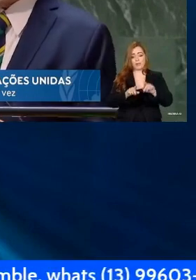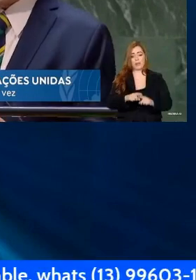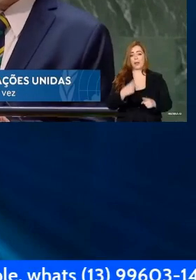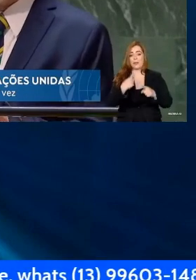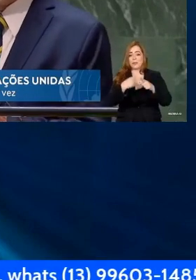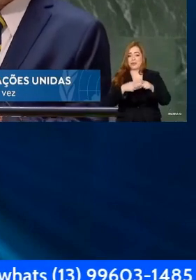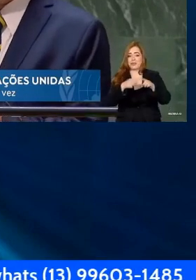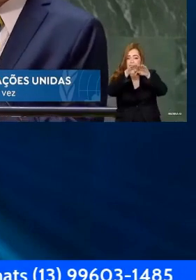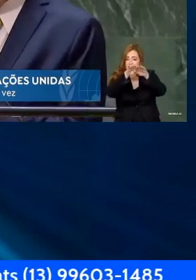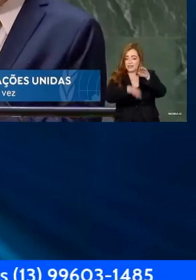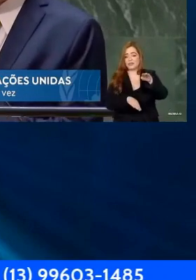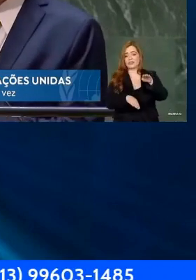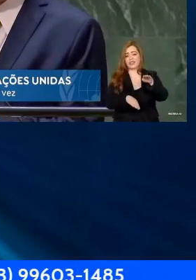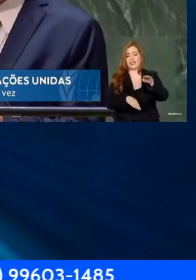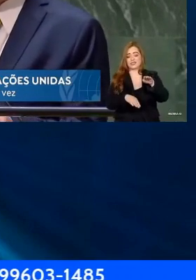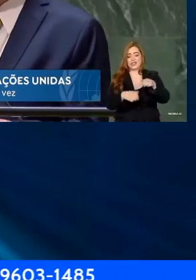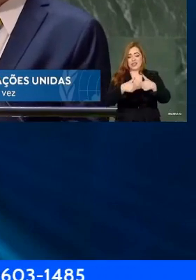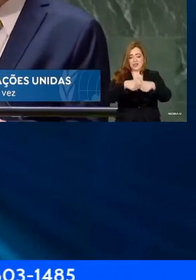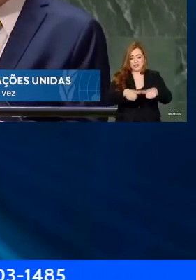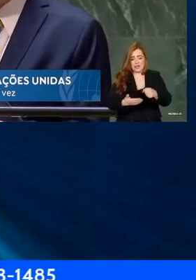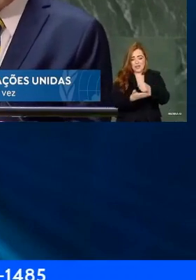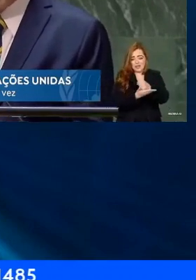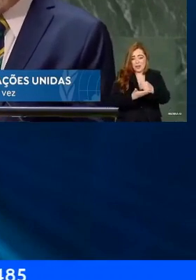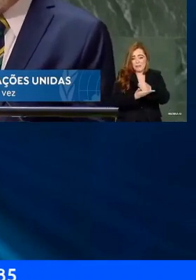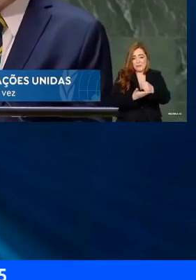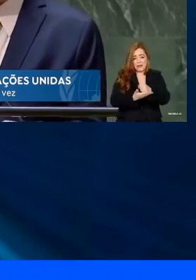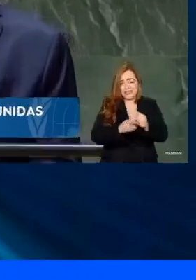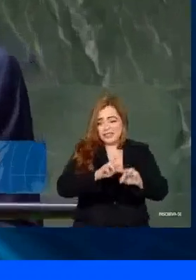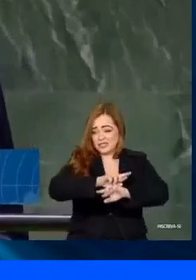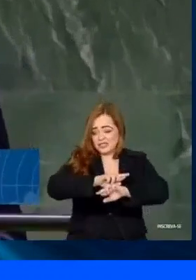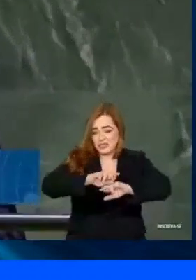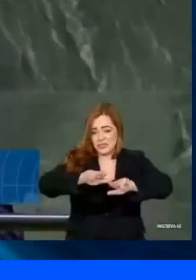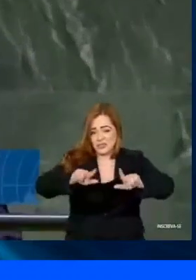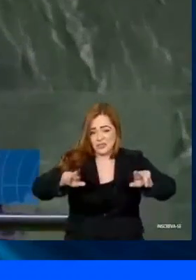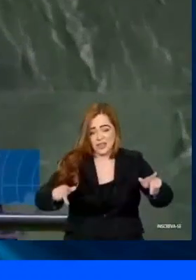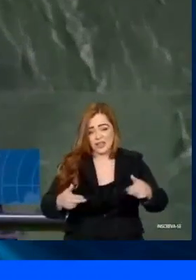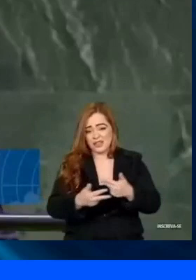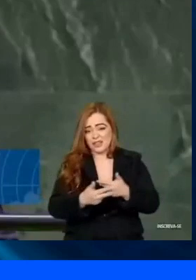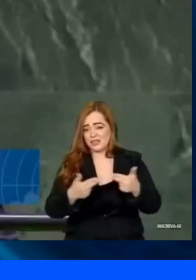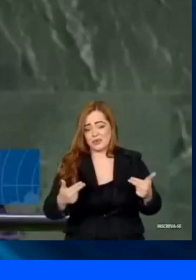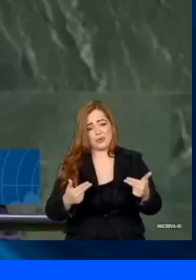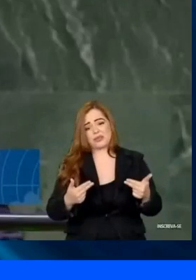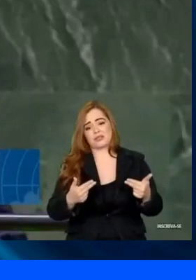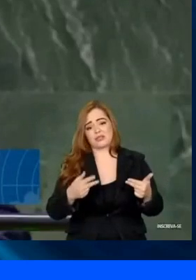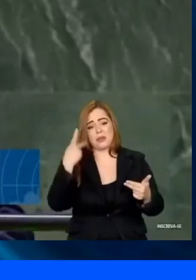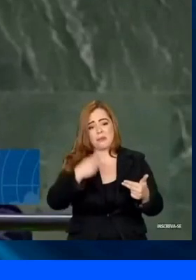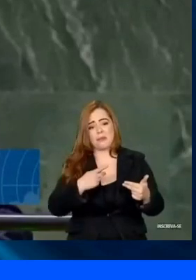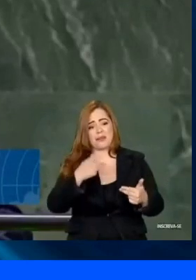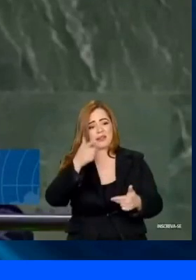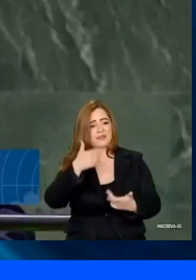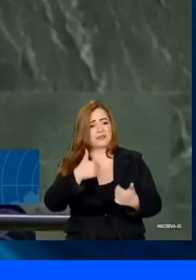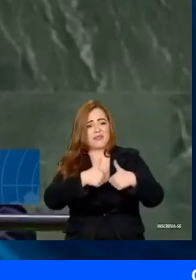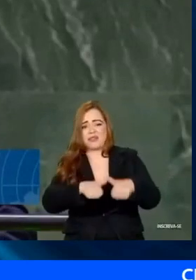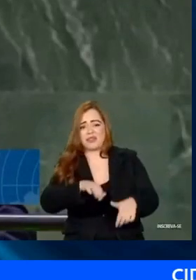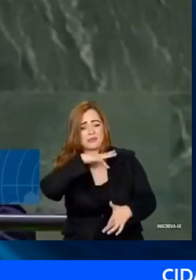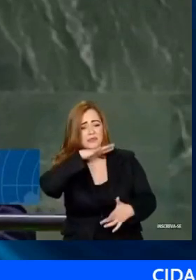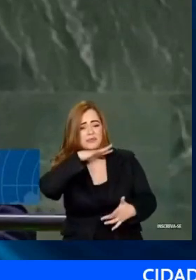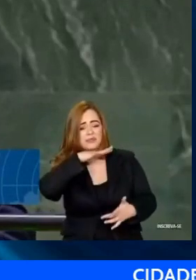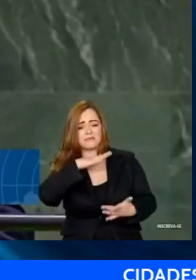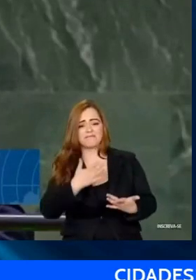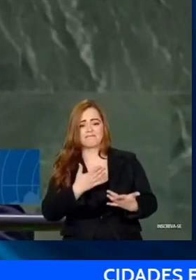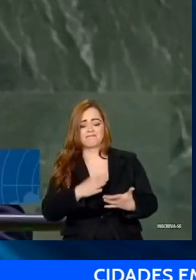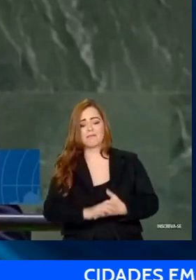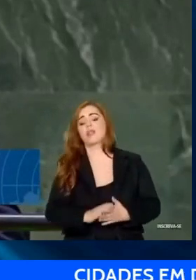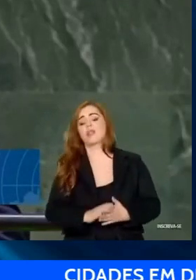ao atual, infelizmente, presidente do Brasil. É, e eu, o que eu perguntei justamente